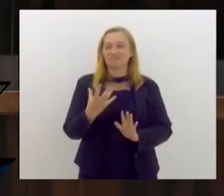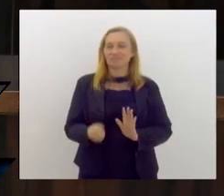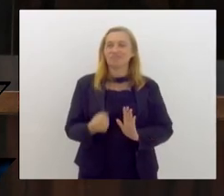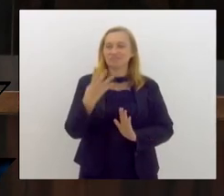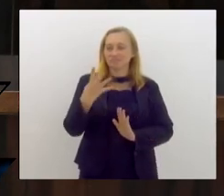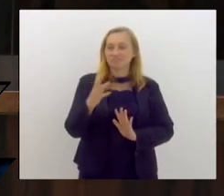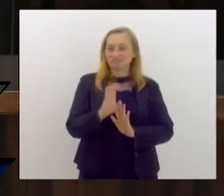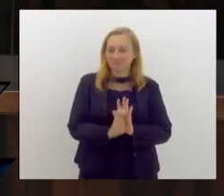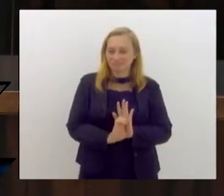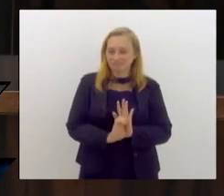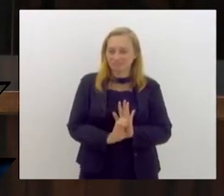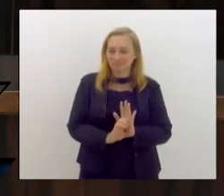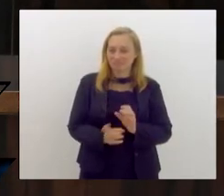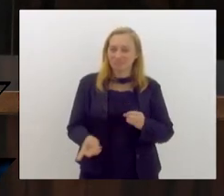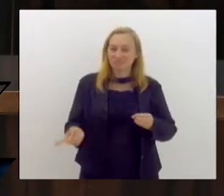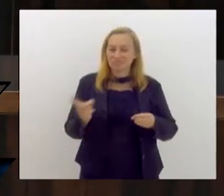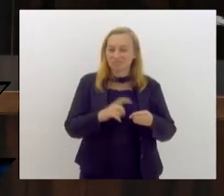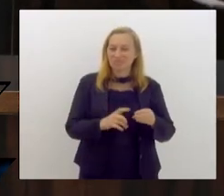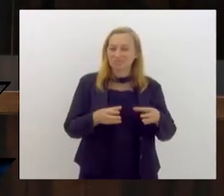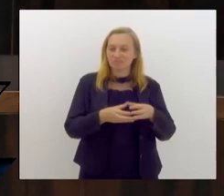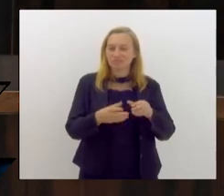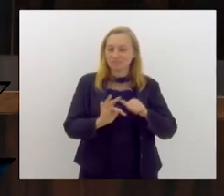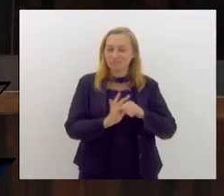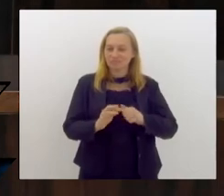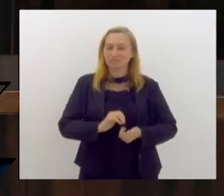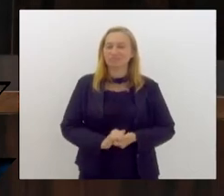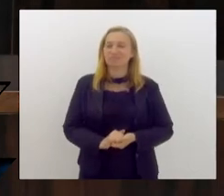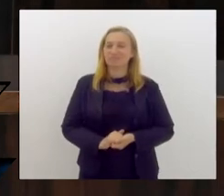4 emendas. Retorna às comissões.